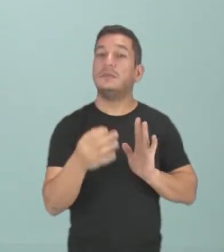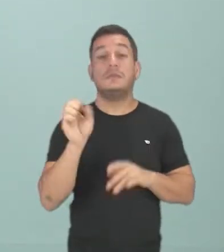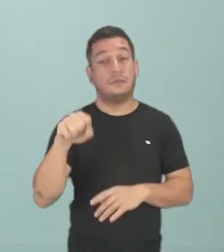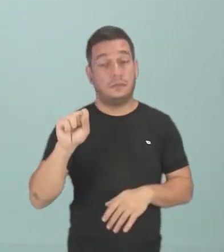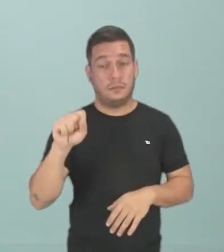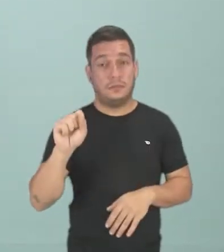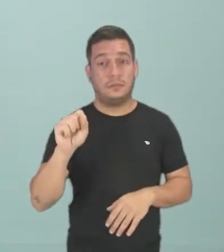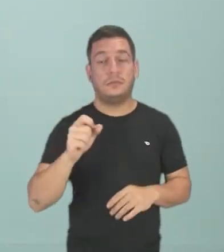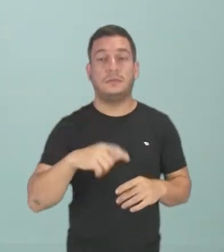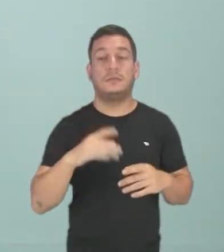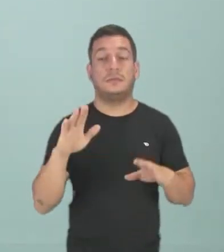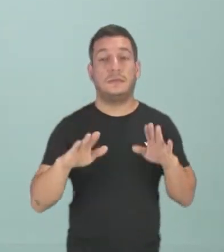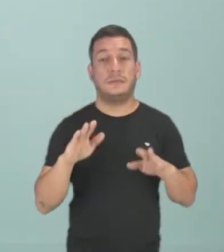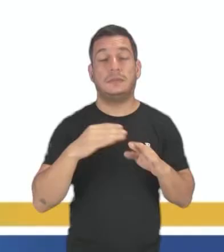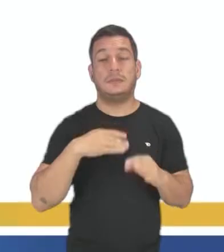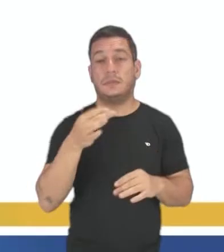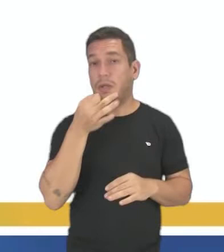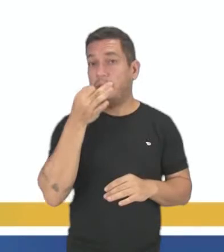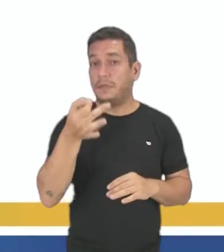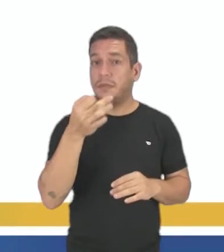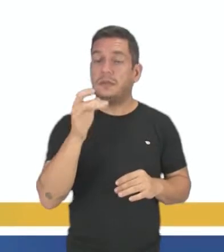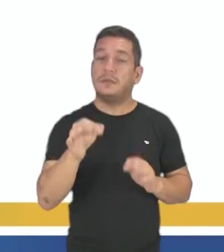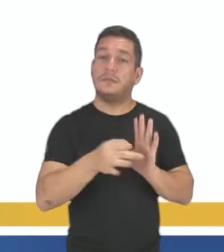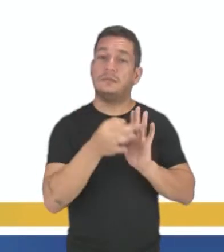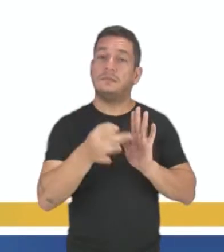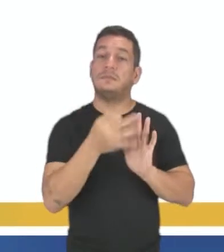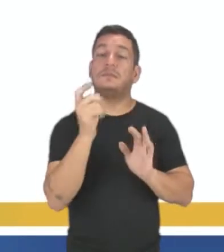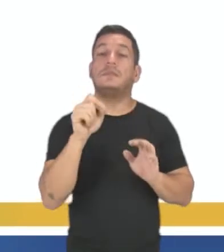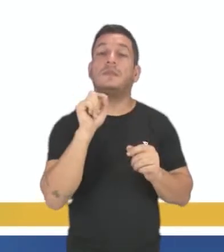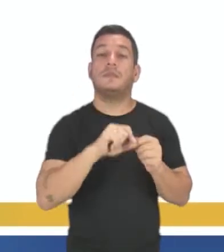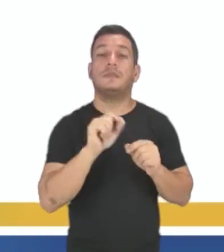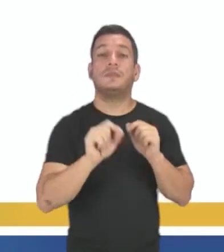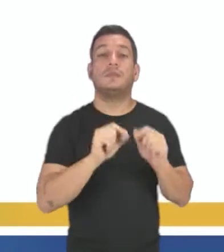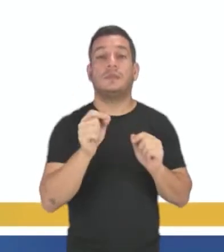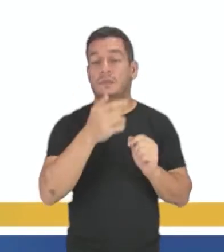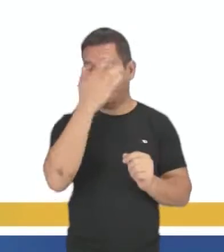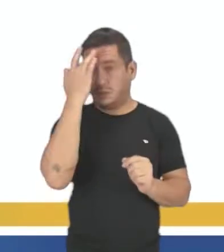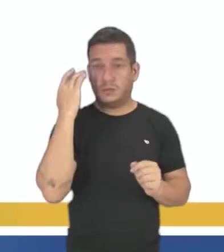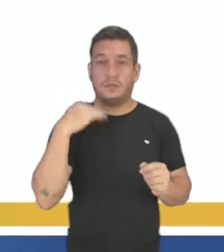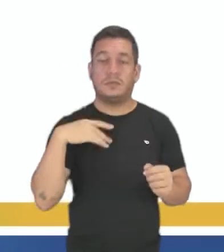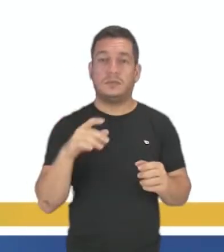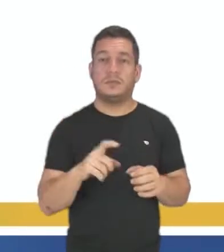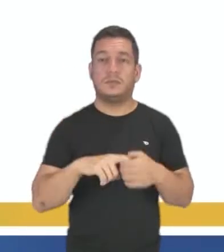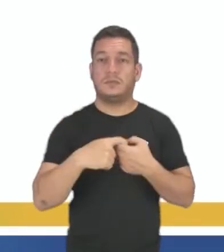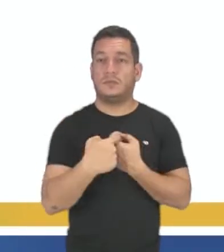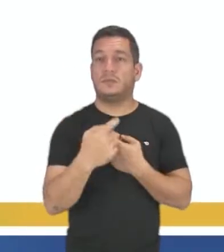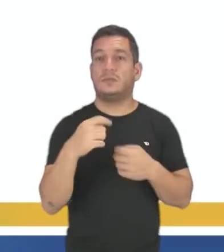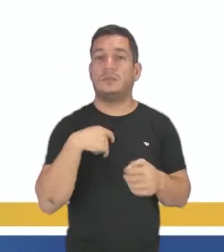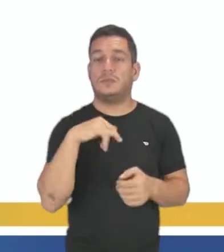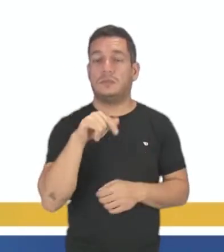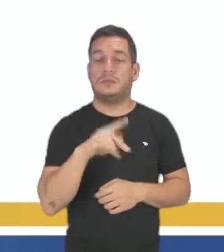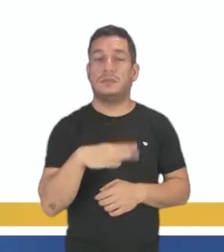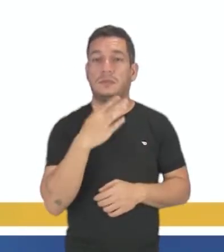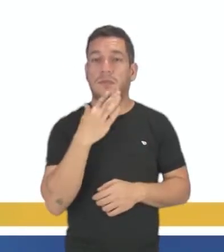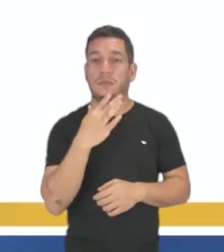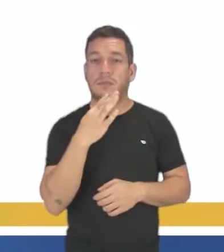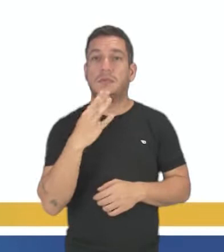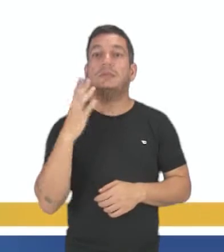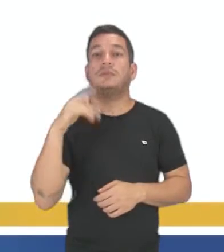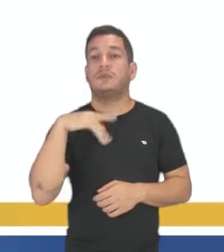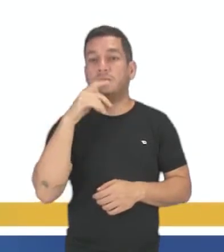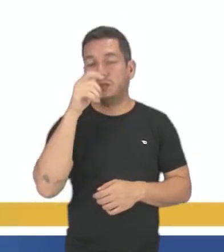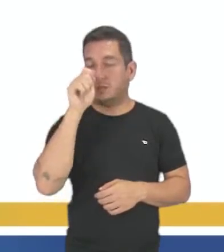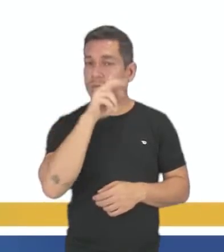Sim. Geralmente, o artigo de opinião ele é feito por colaboradores, por quem conhece esse